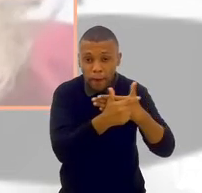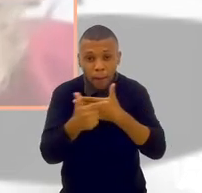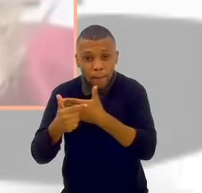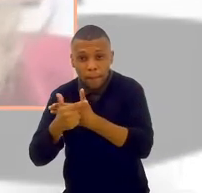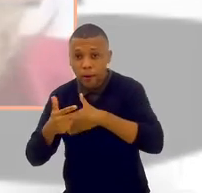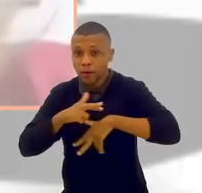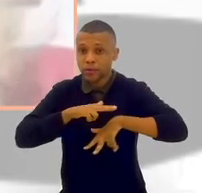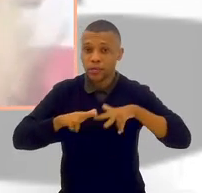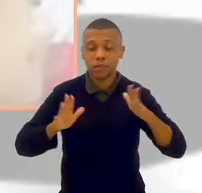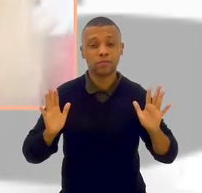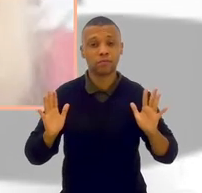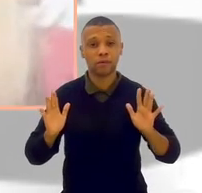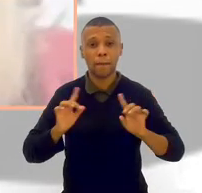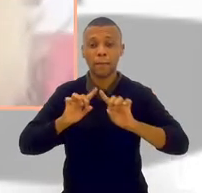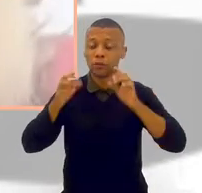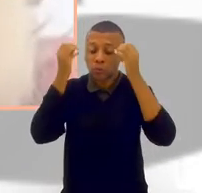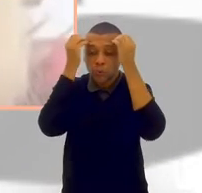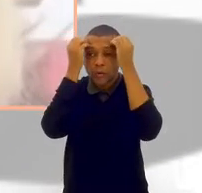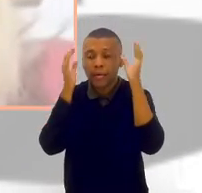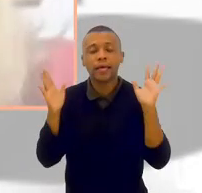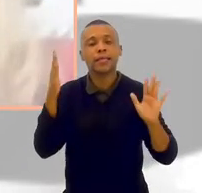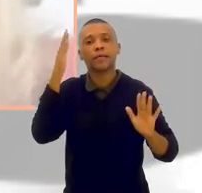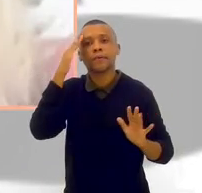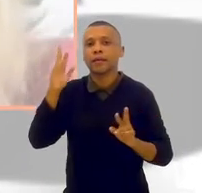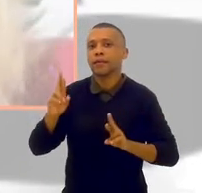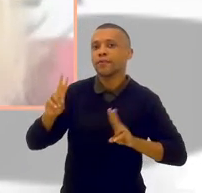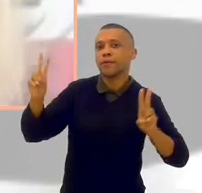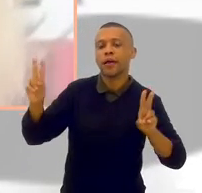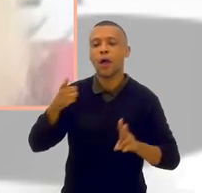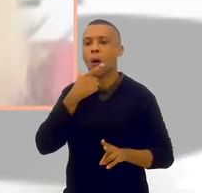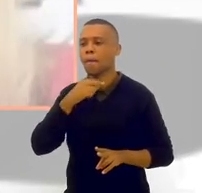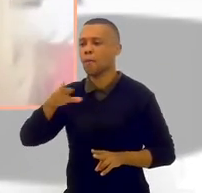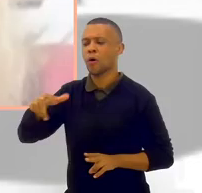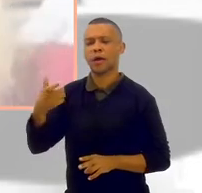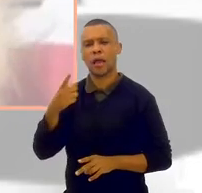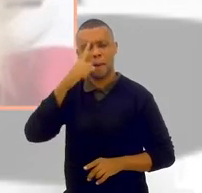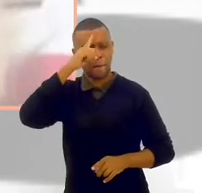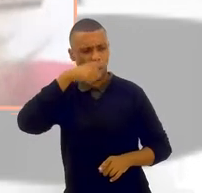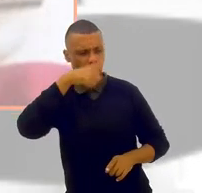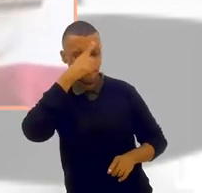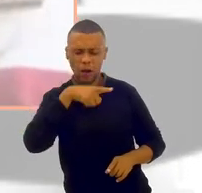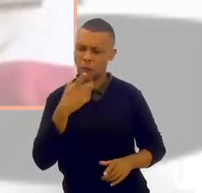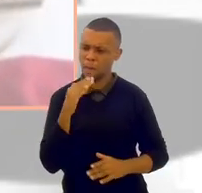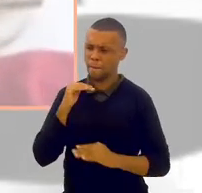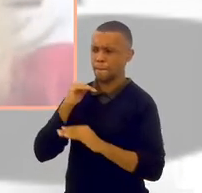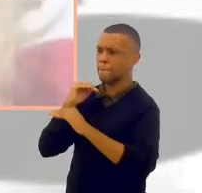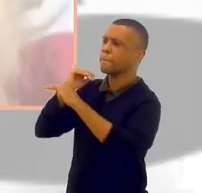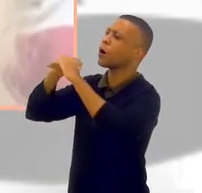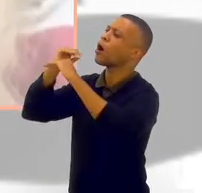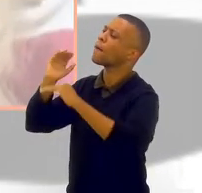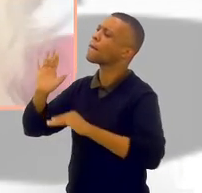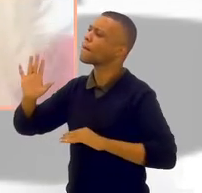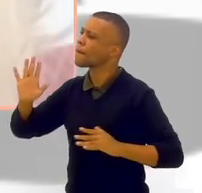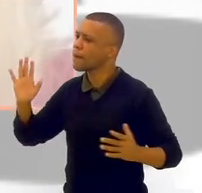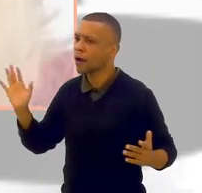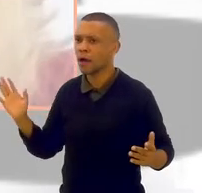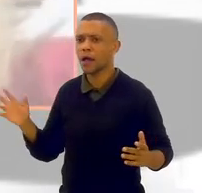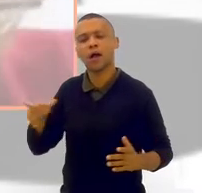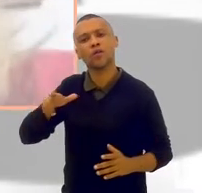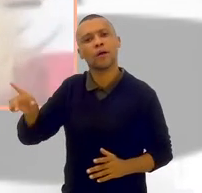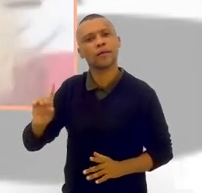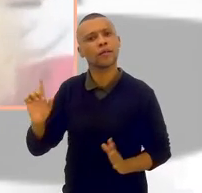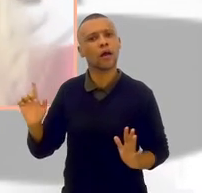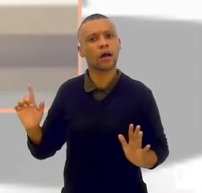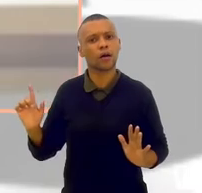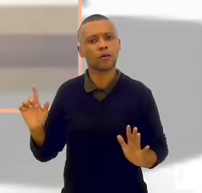dizia, mas eu não queria nem saber dessa diferença, porque meus irmãos vinham mandar em mim, eu falava, peraí, não é assim não, mas olha só, vocês